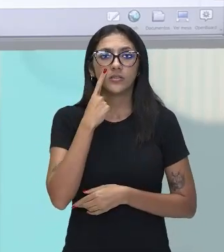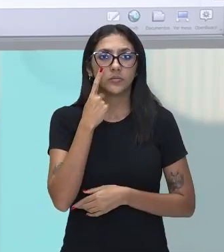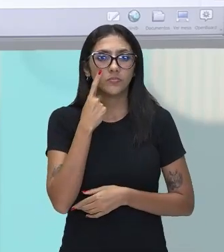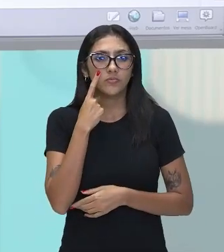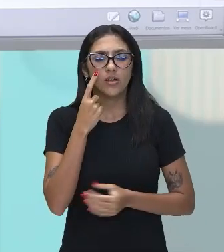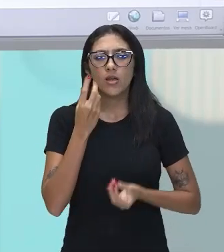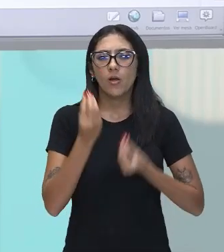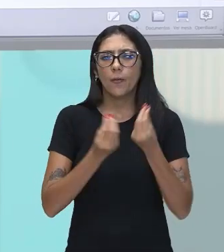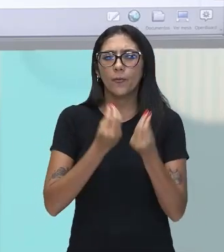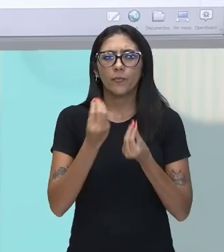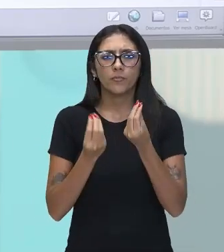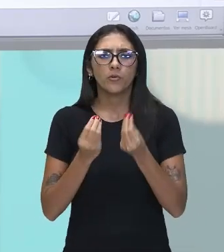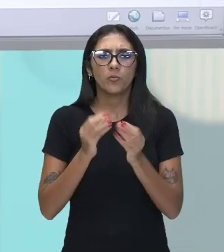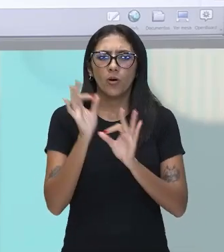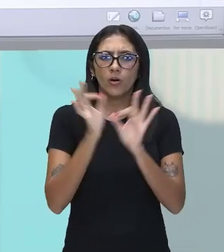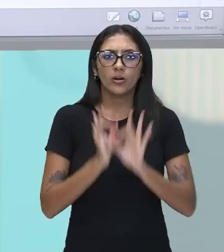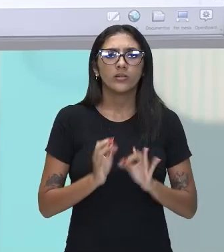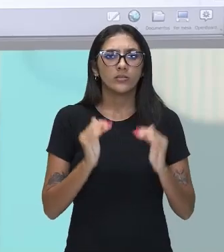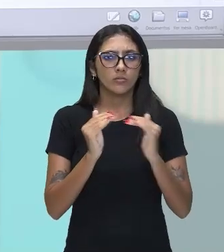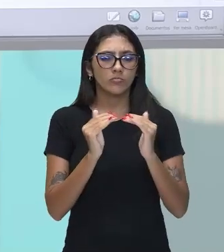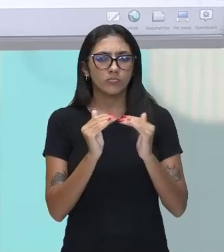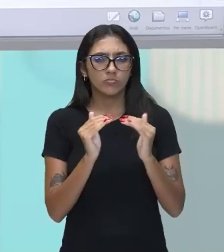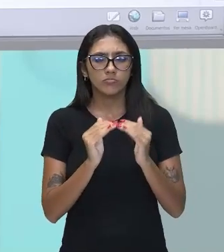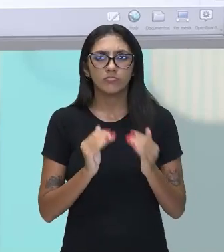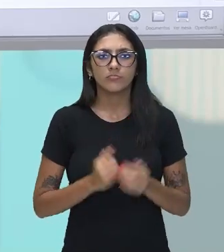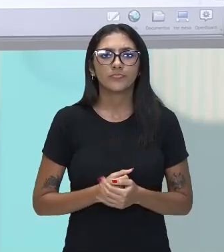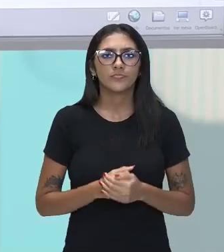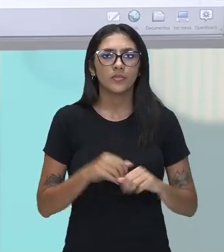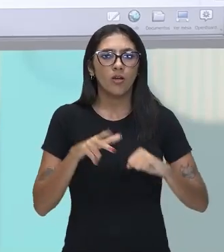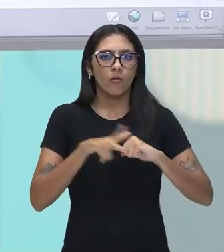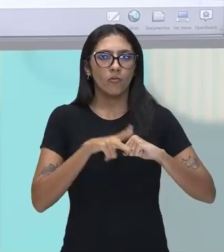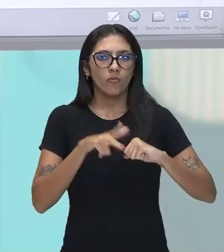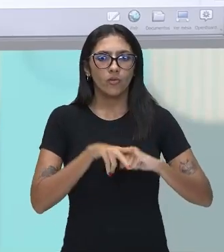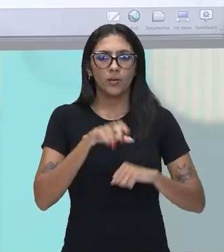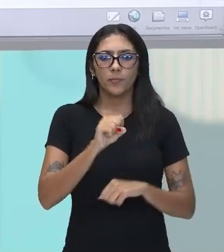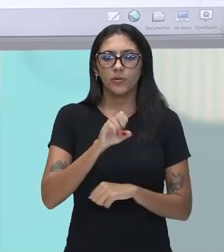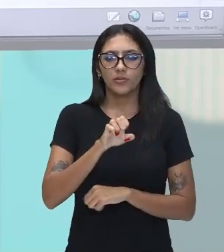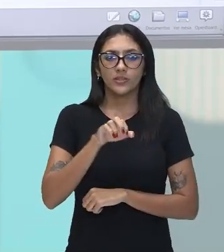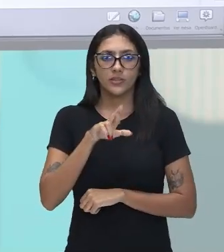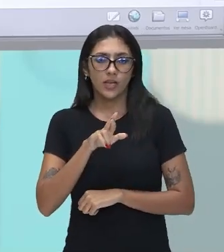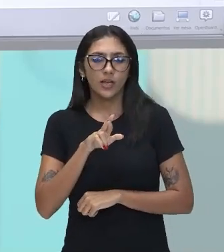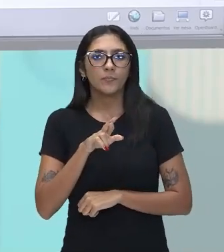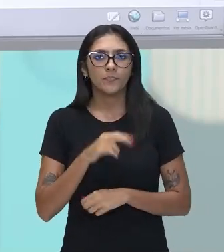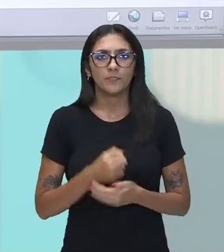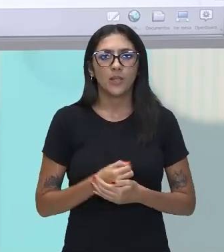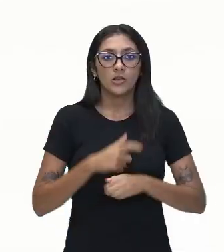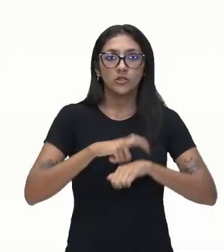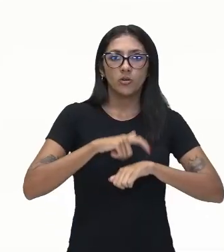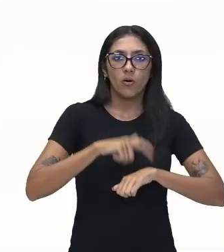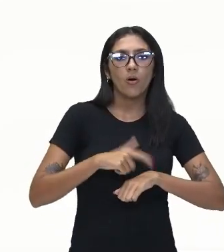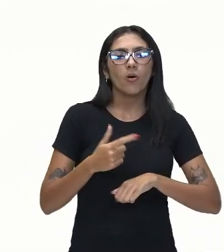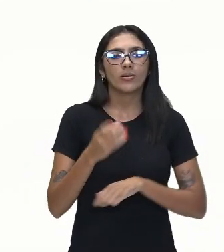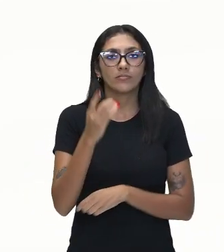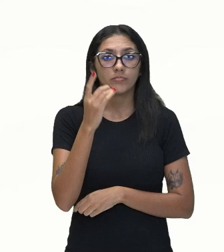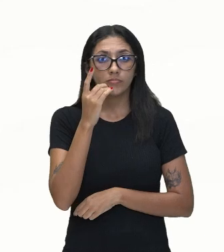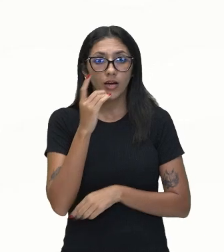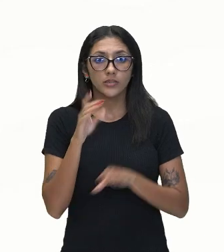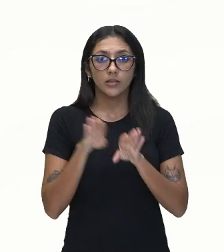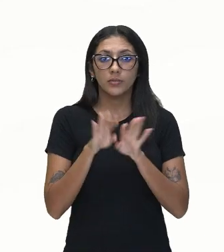a concordância verbal com o verbo ser na indicação de hora, data e distância. Vamos?